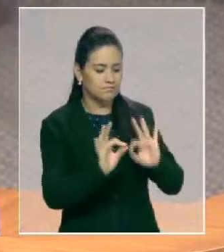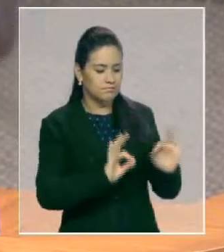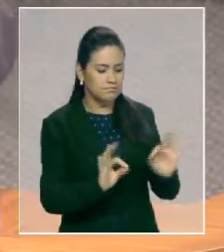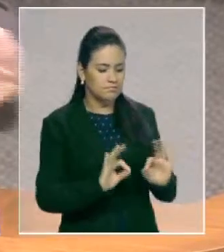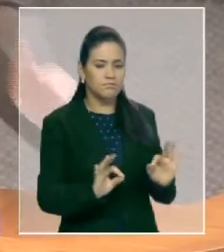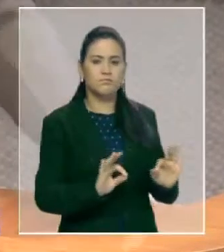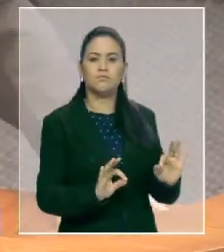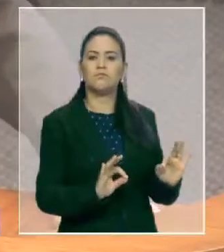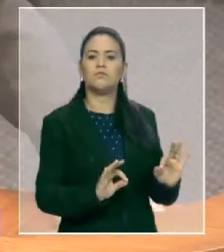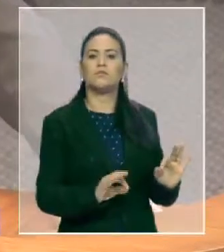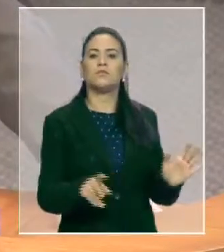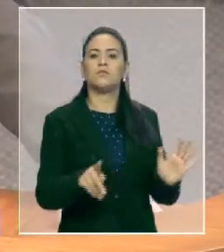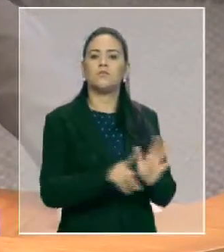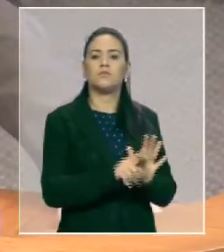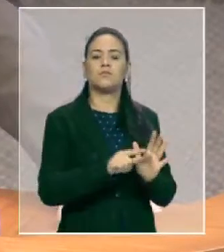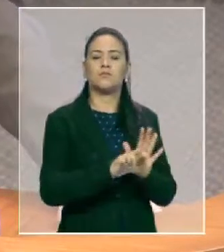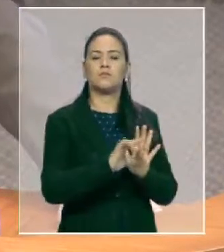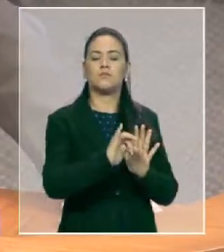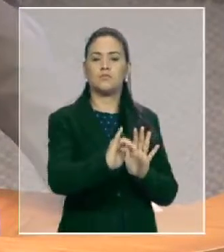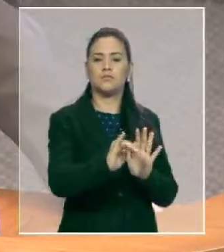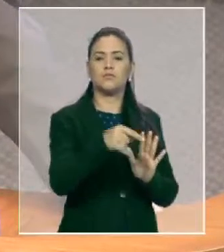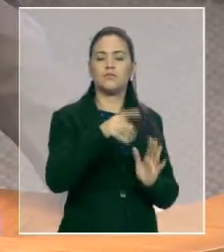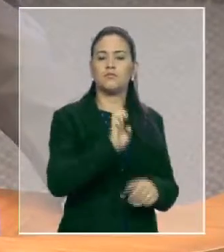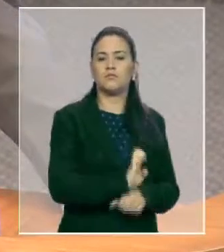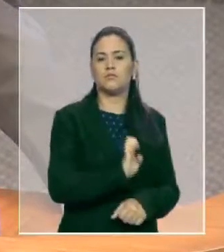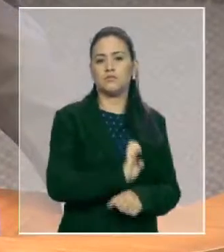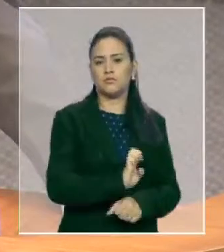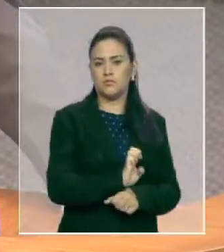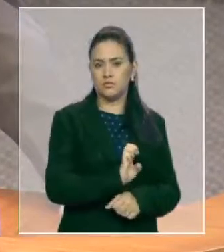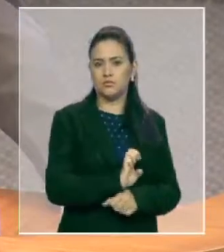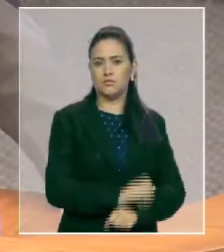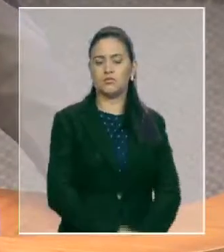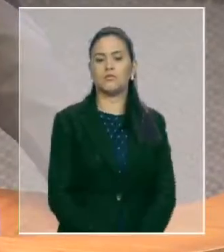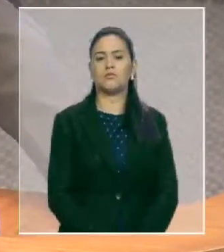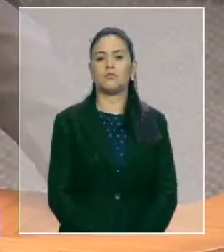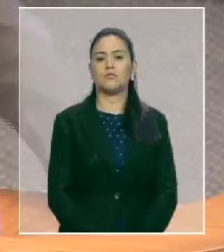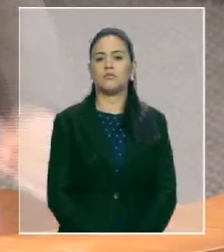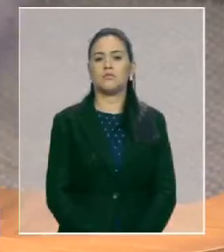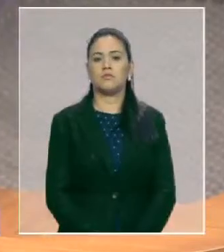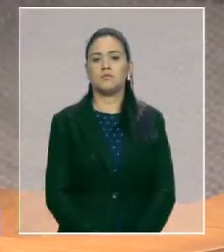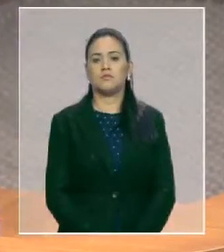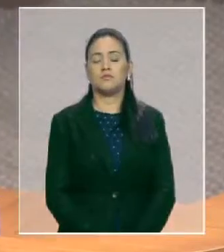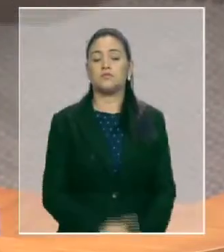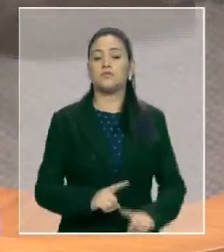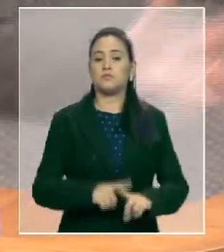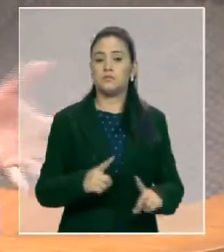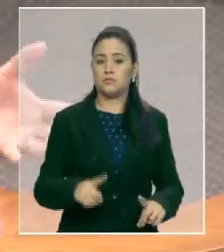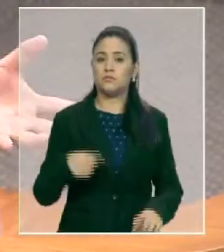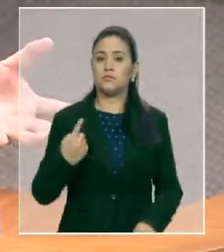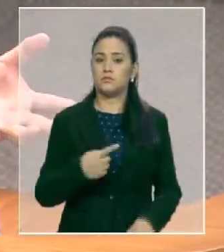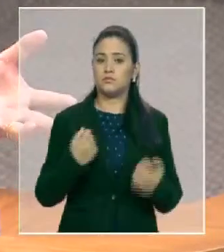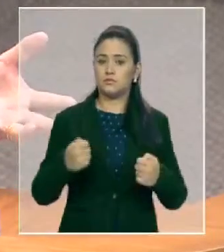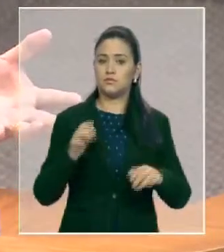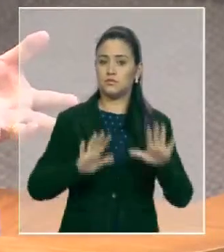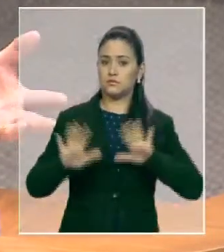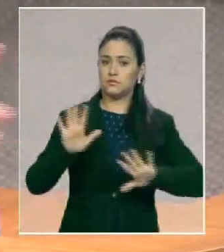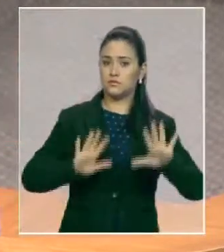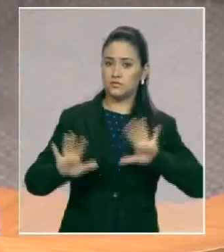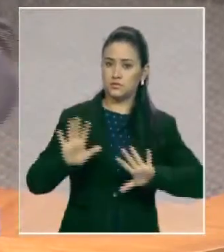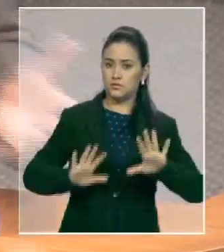foi colocado dentro da Constituição do Estado. Nós temos que regulamentar. Agora nós temos que ter cuidado com os